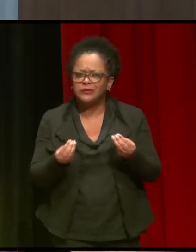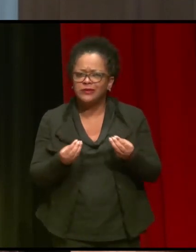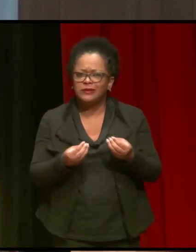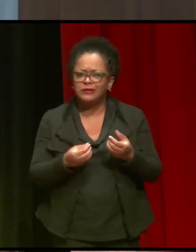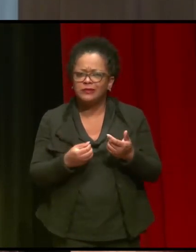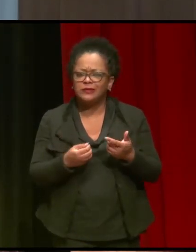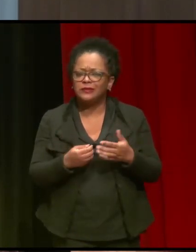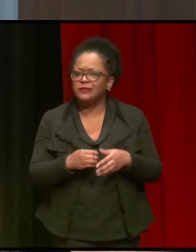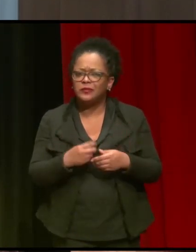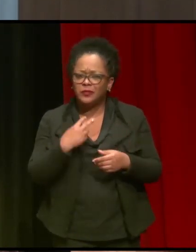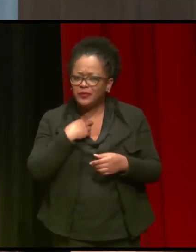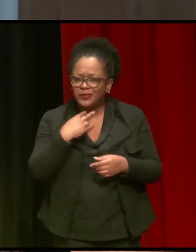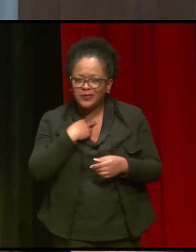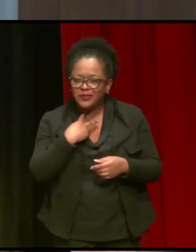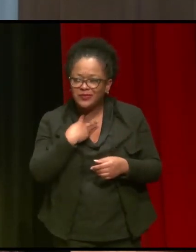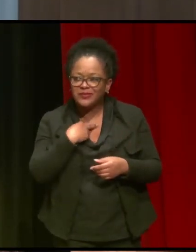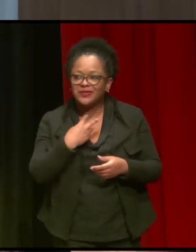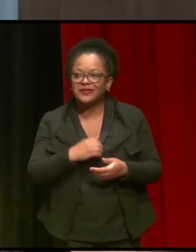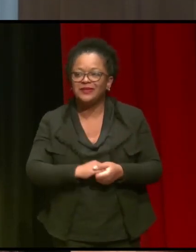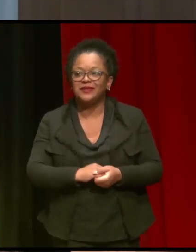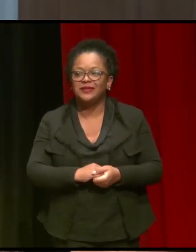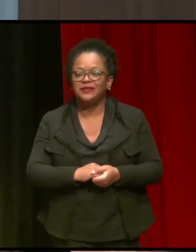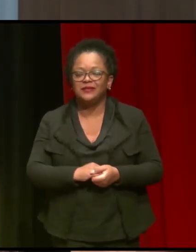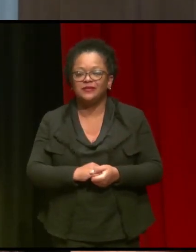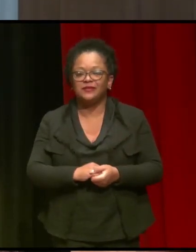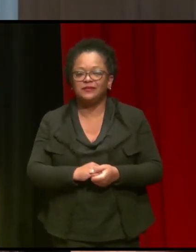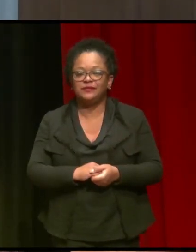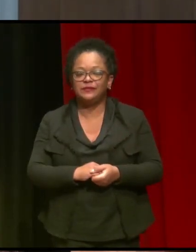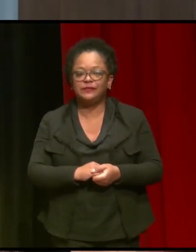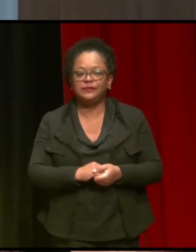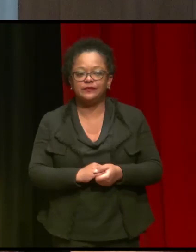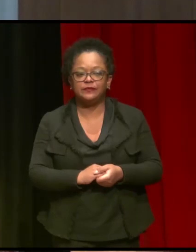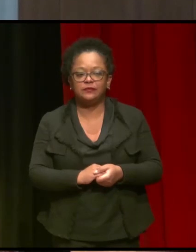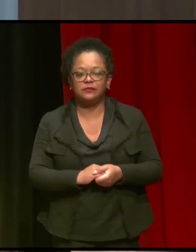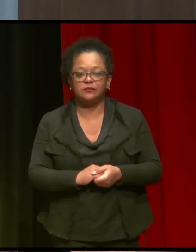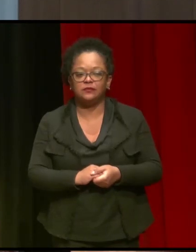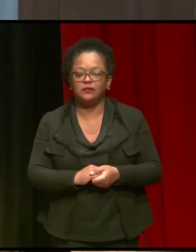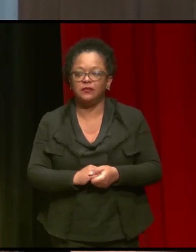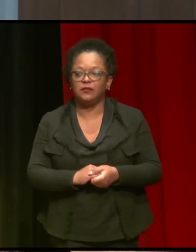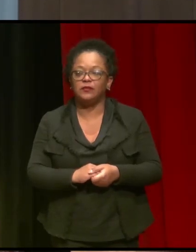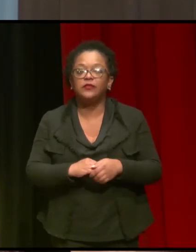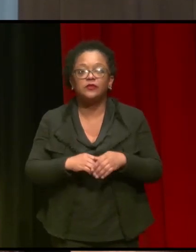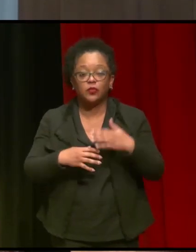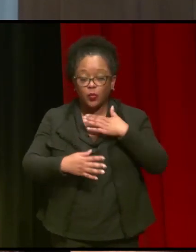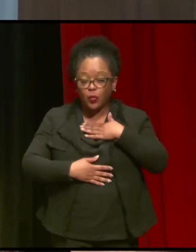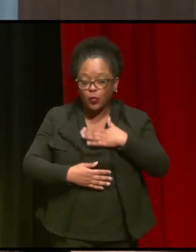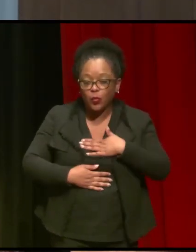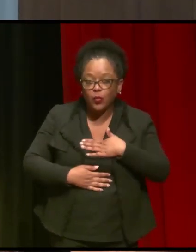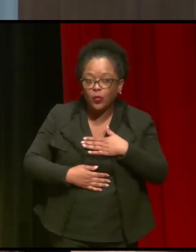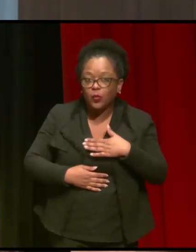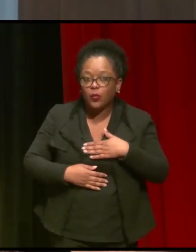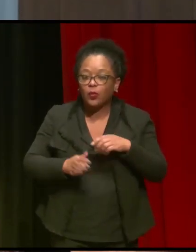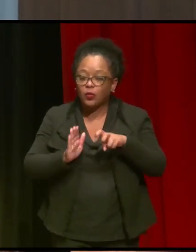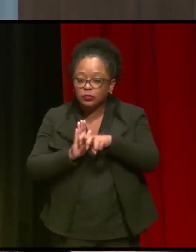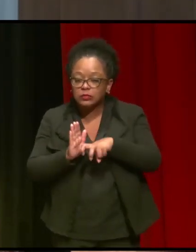quis botar a mão na minha perna. Você está vendo como é que é? É a mesma coisa. A perna é dela, a cadeira é dele também.